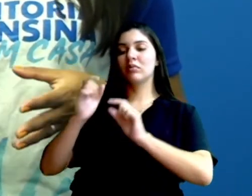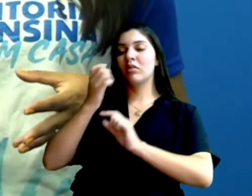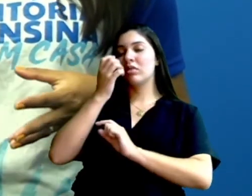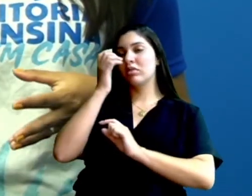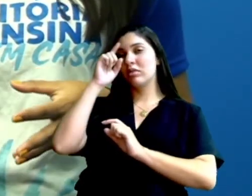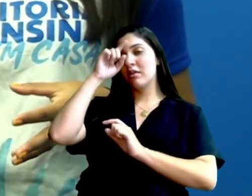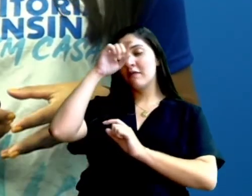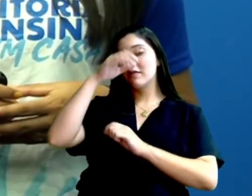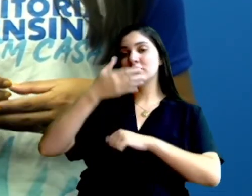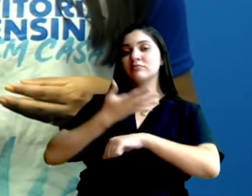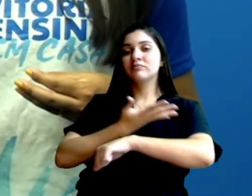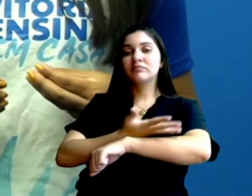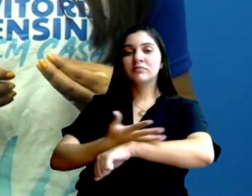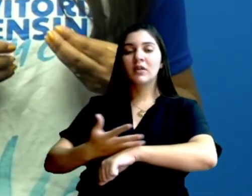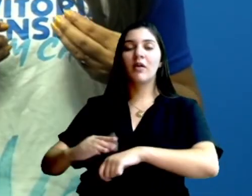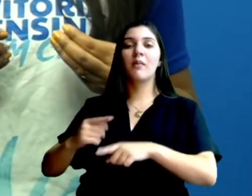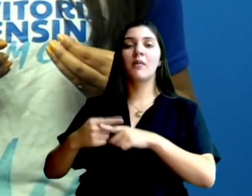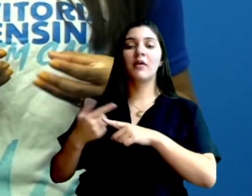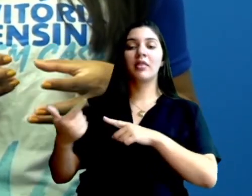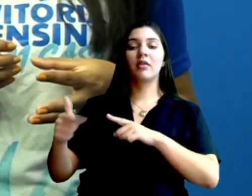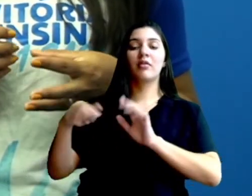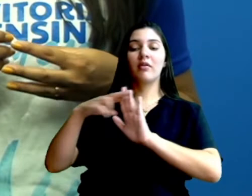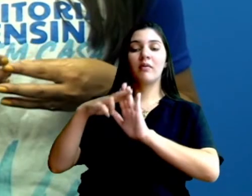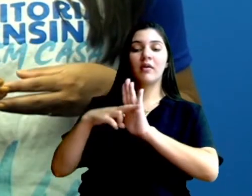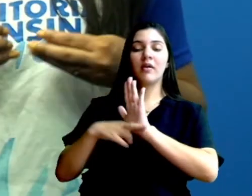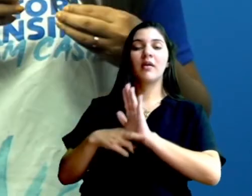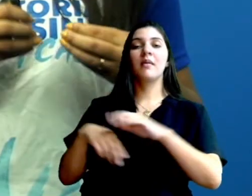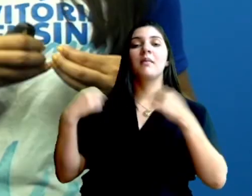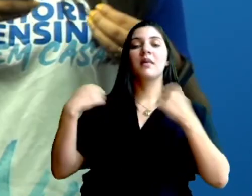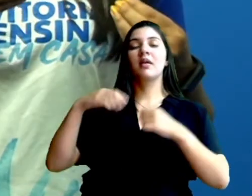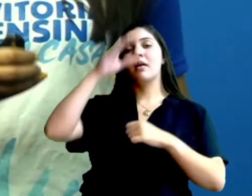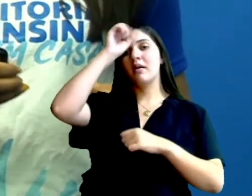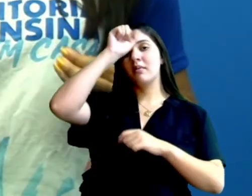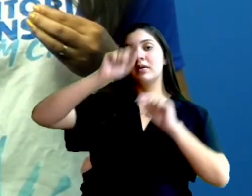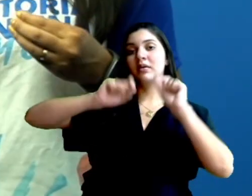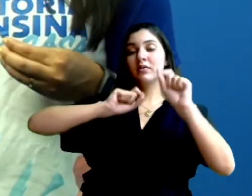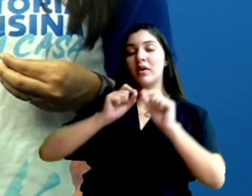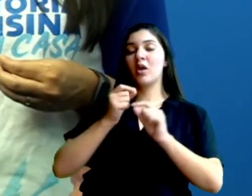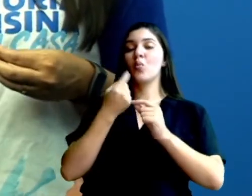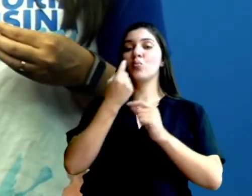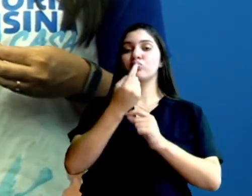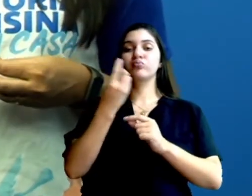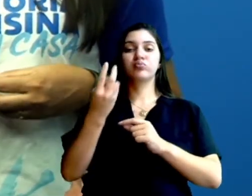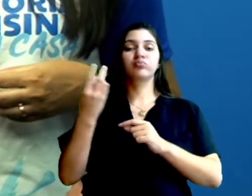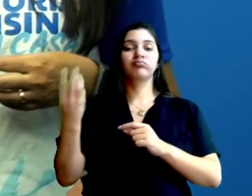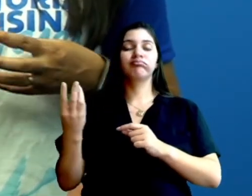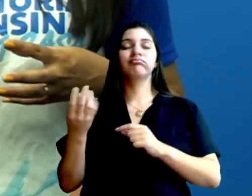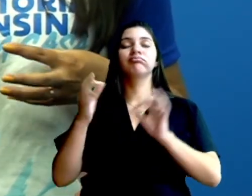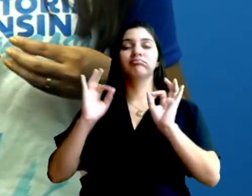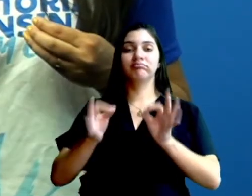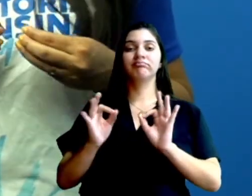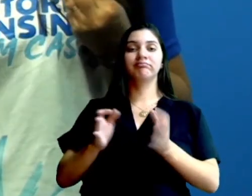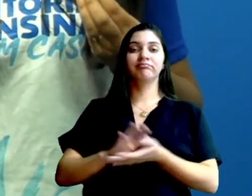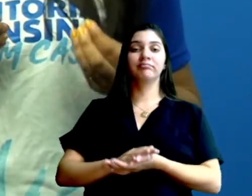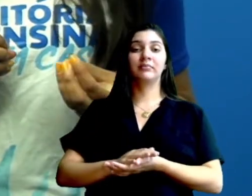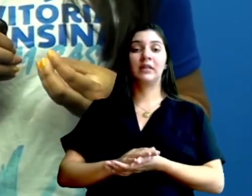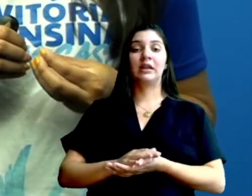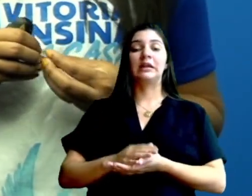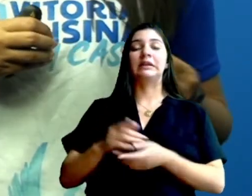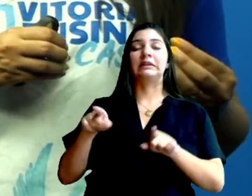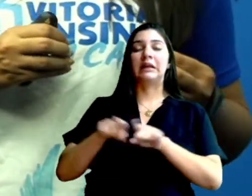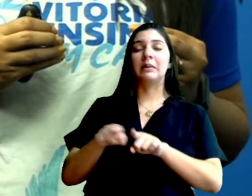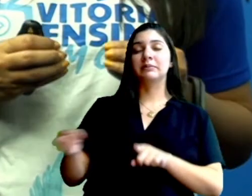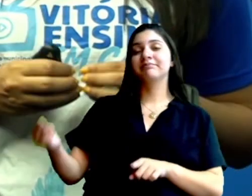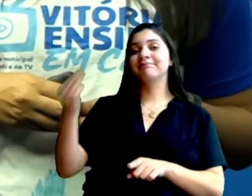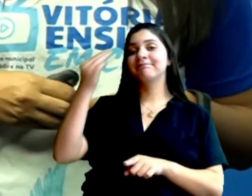gente se acostumar, porque como não tem uma regra, aí a gente tem que aprender um por um, certo? E acabar